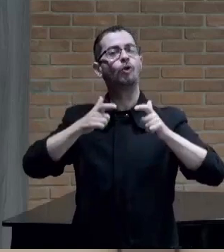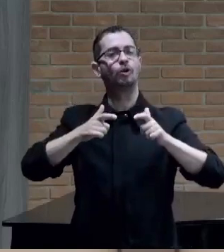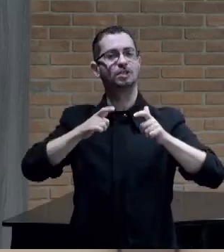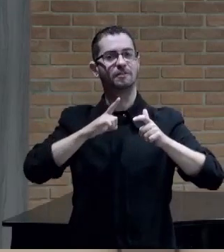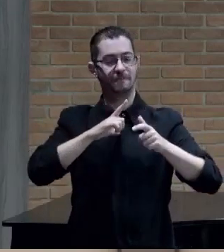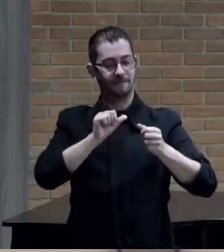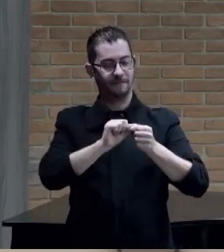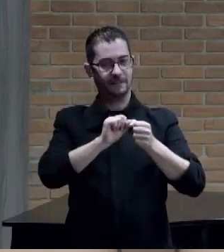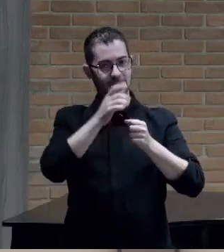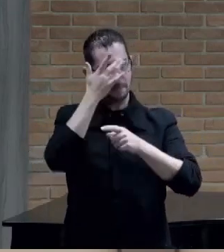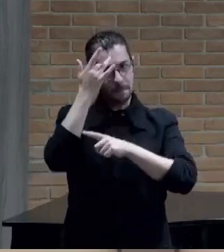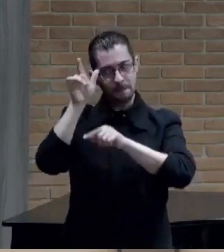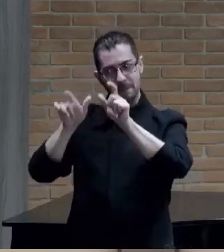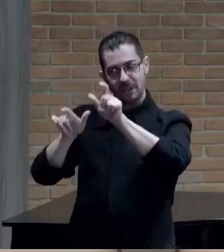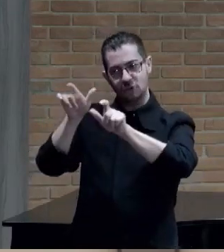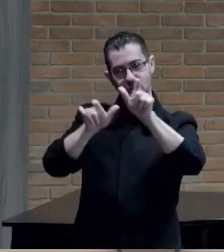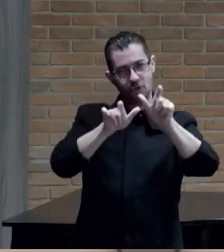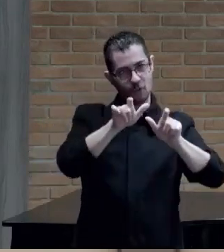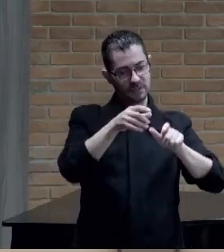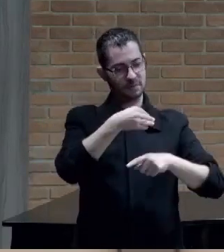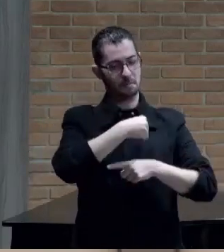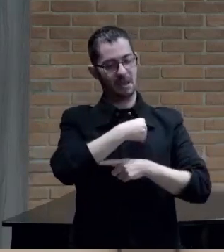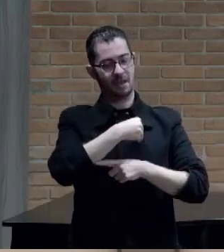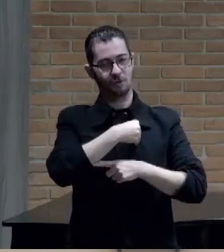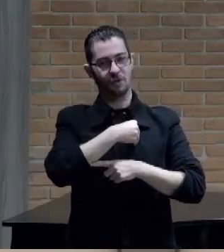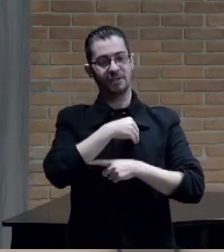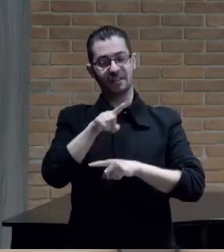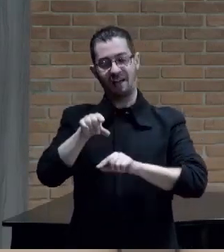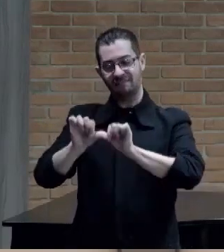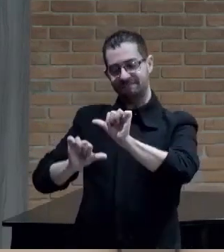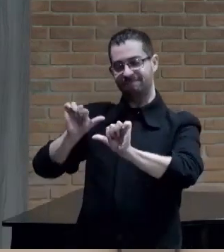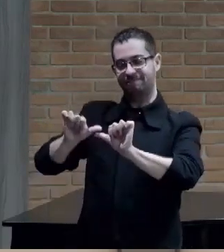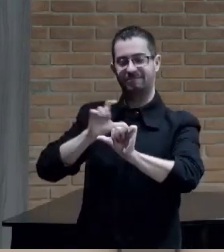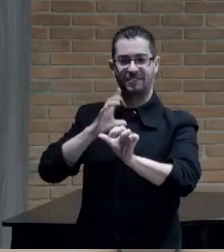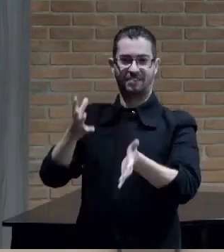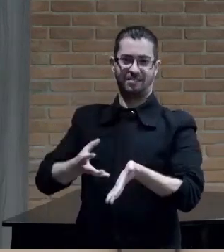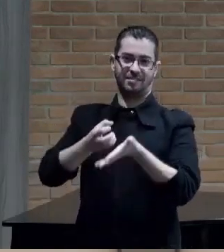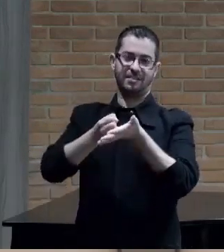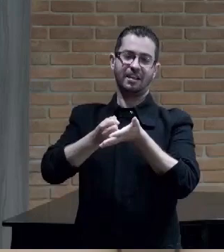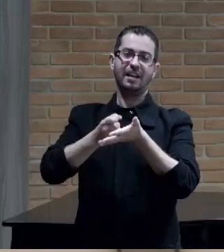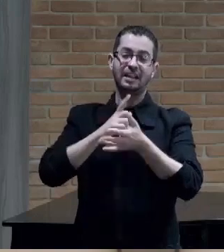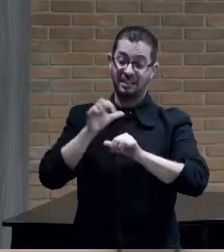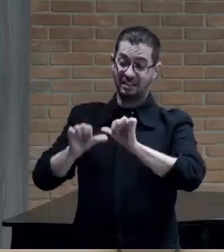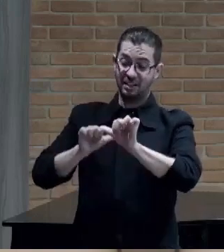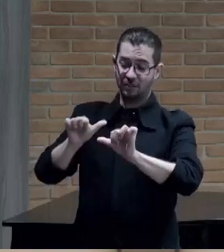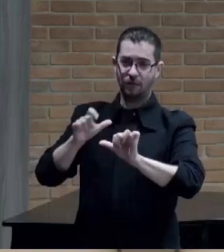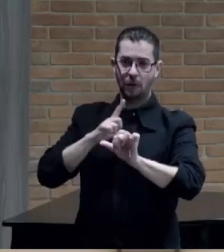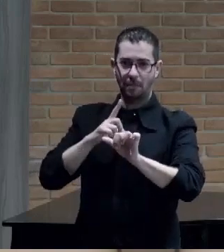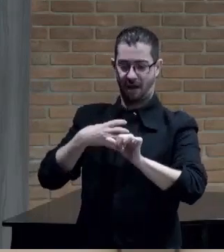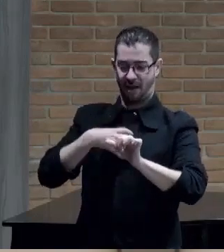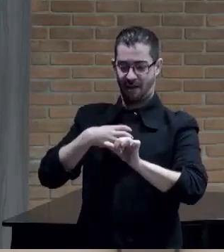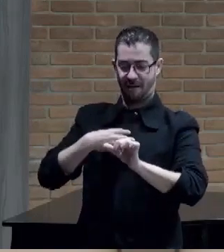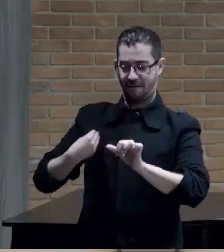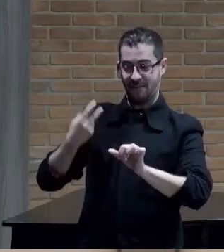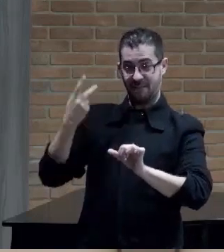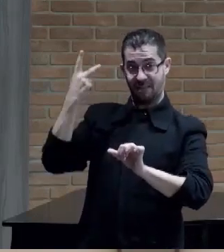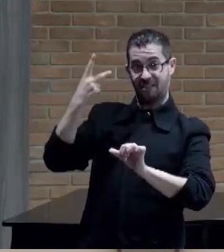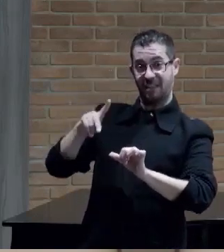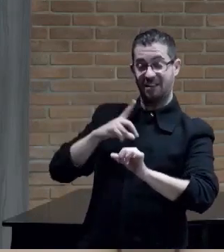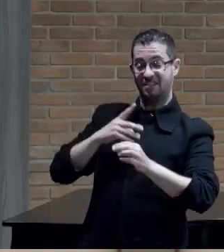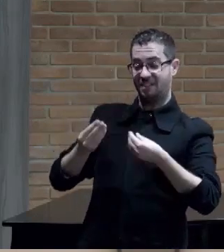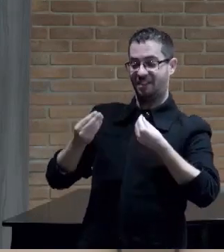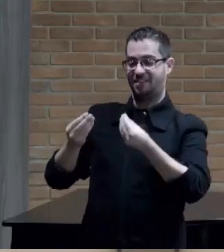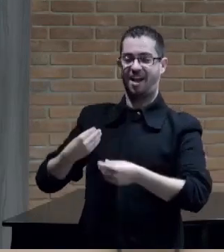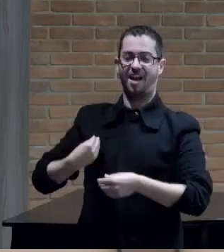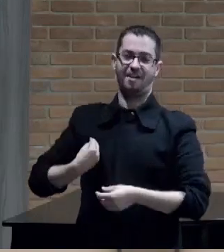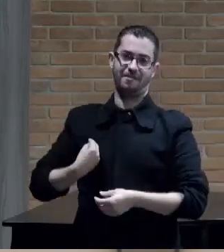salvação. Transformar a sua natureza e dar-lhes a vida eterna por meio do seu Filho.